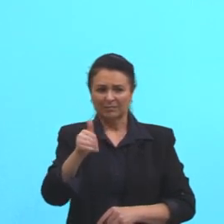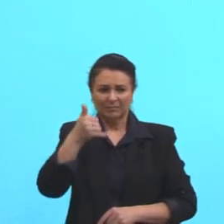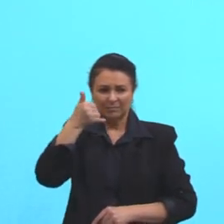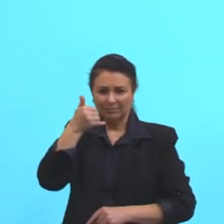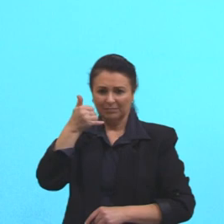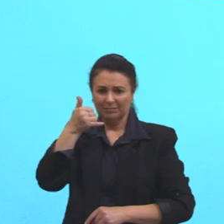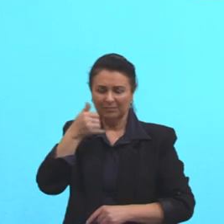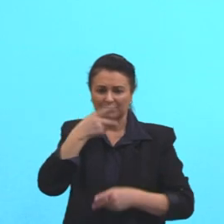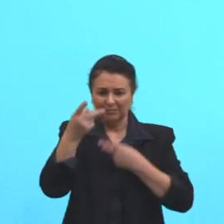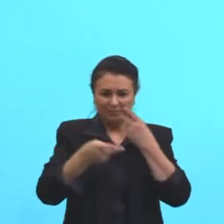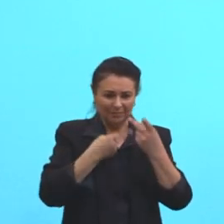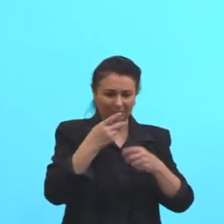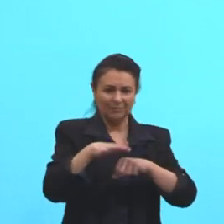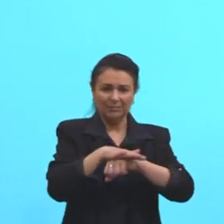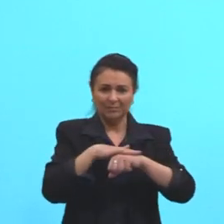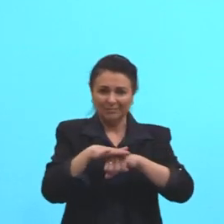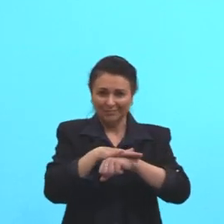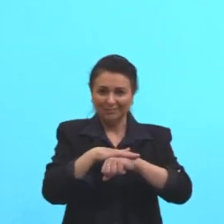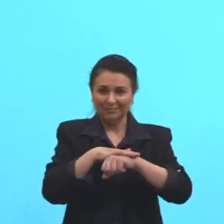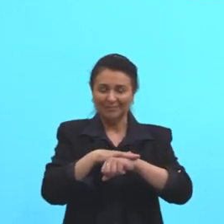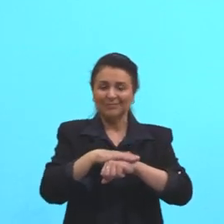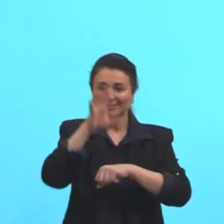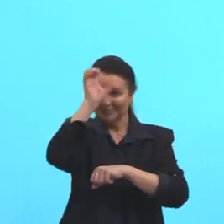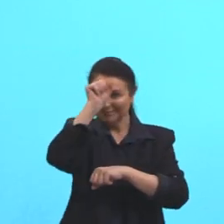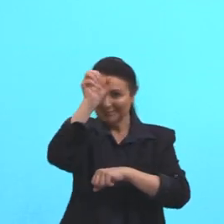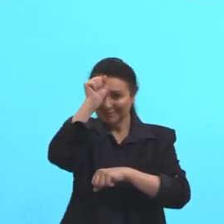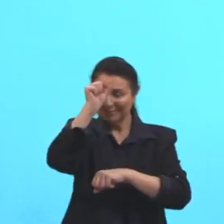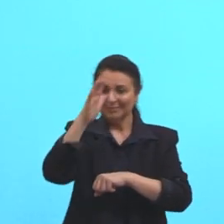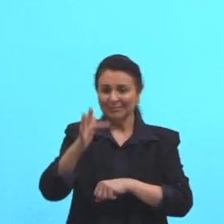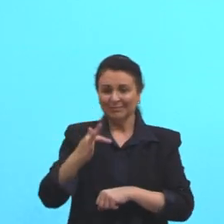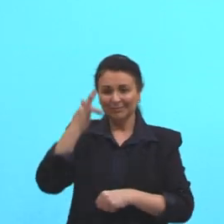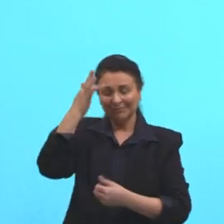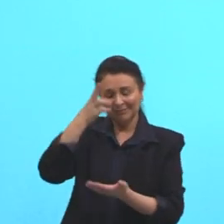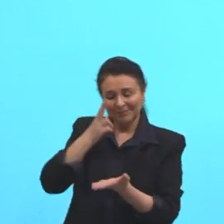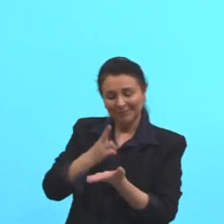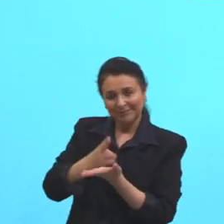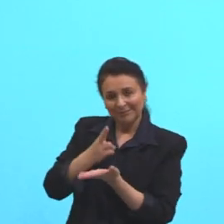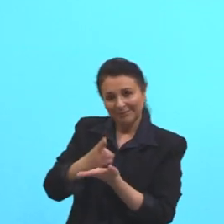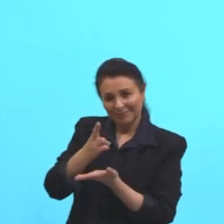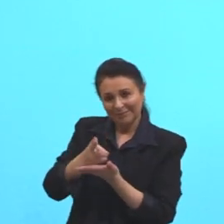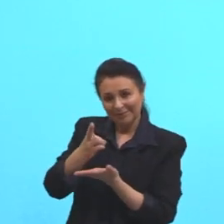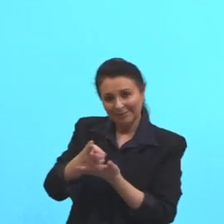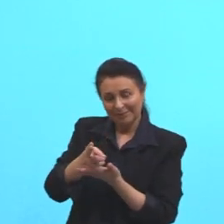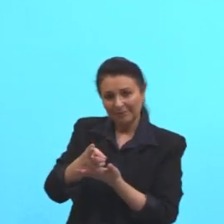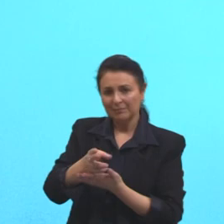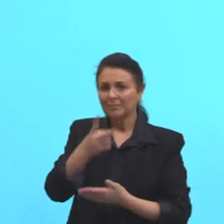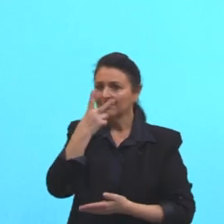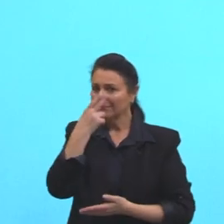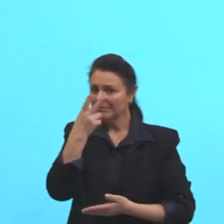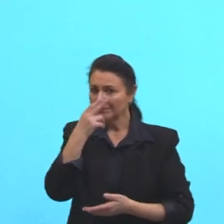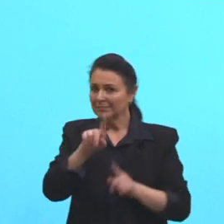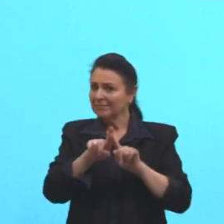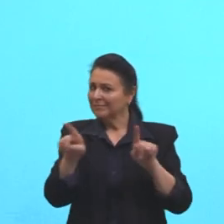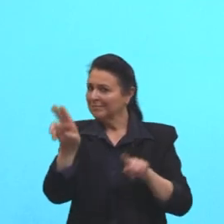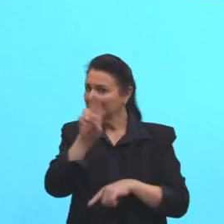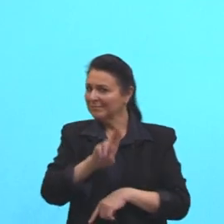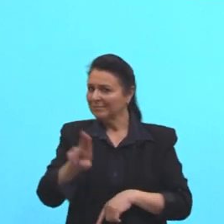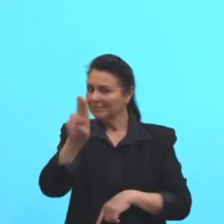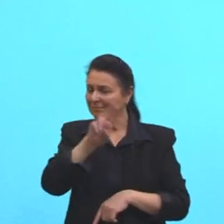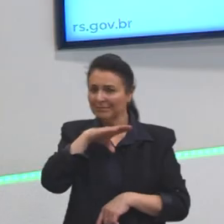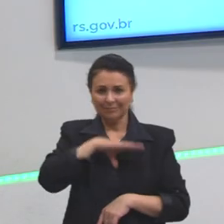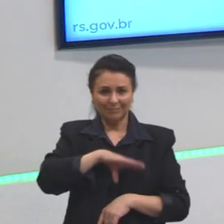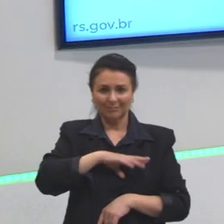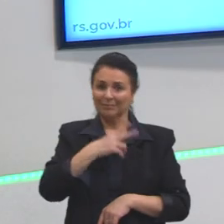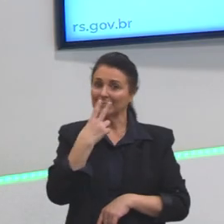isso a gente vê dentro do Futuro continua tá é muito parecido mas não é um que nós usamos na